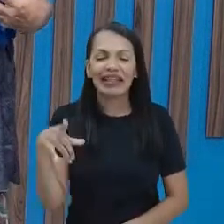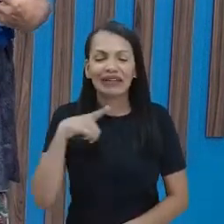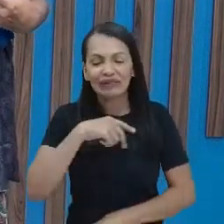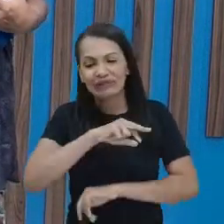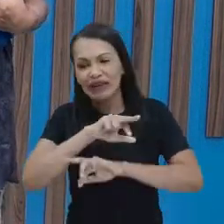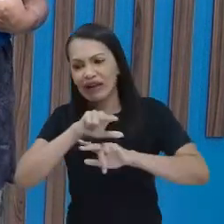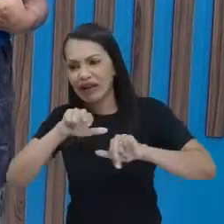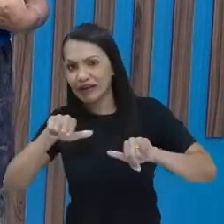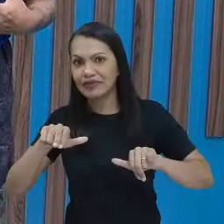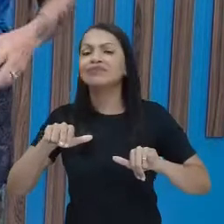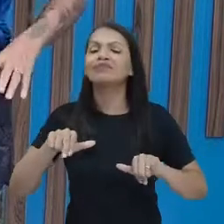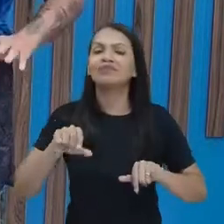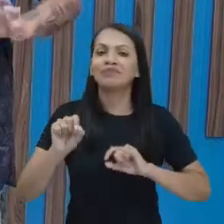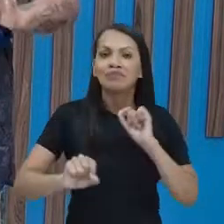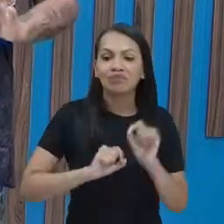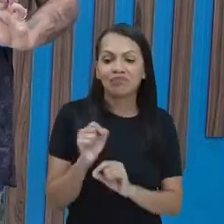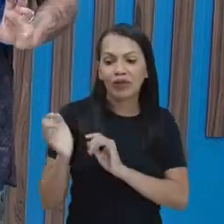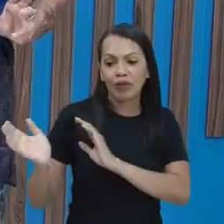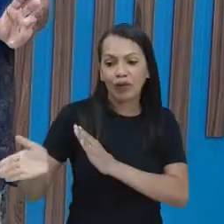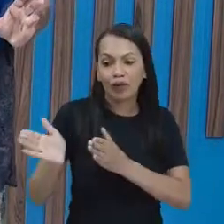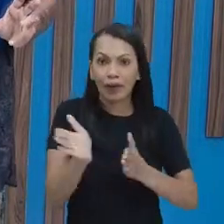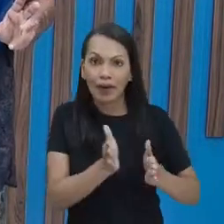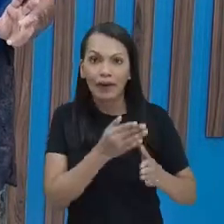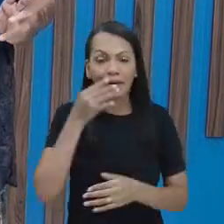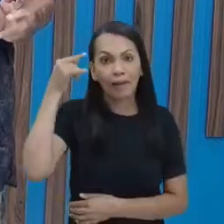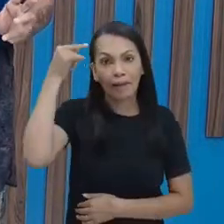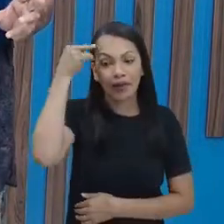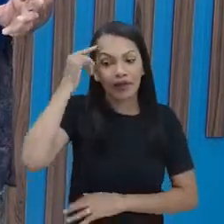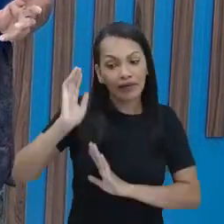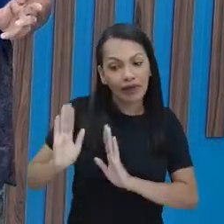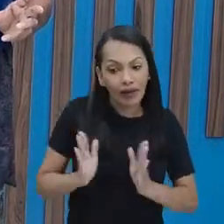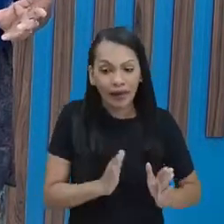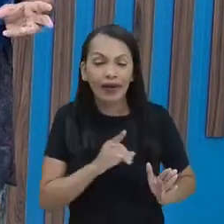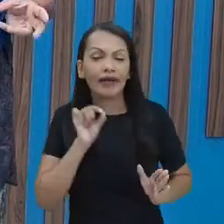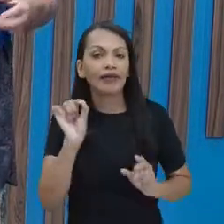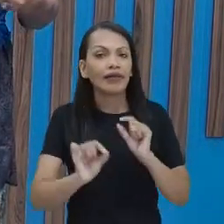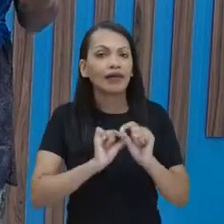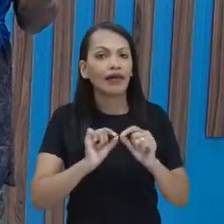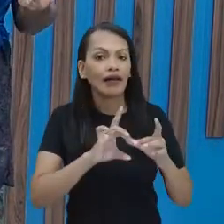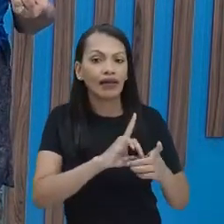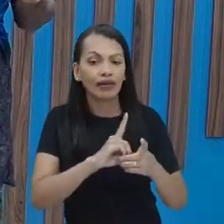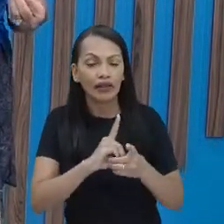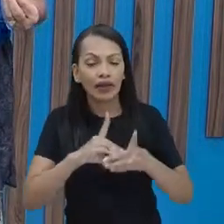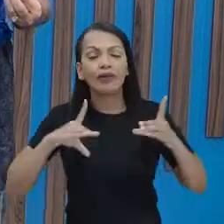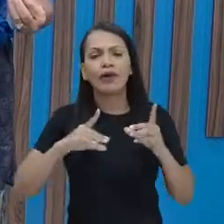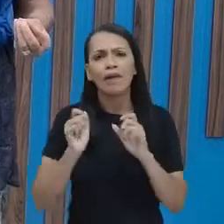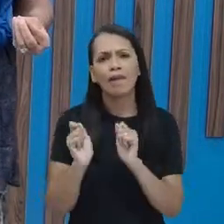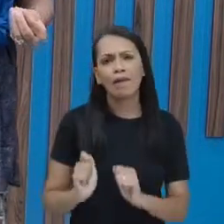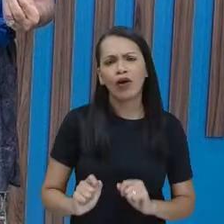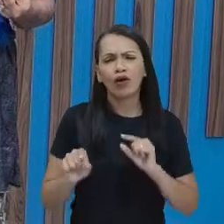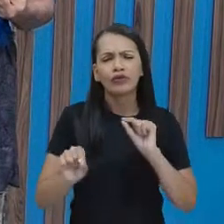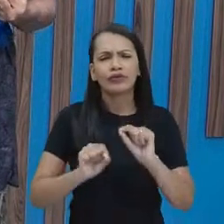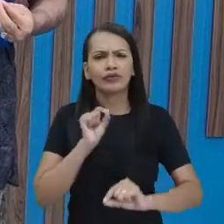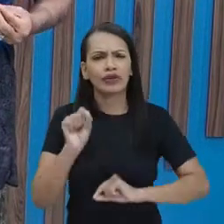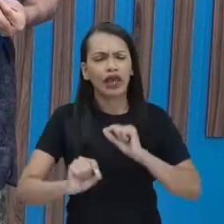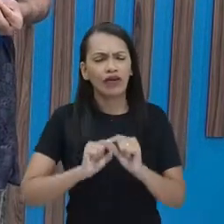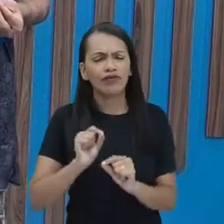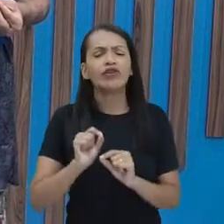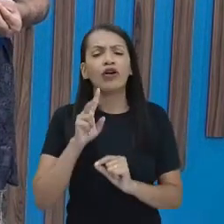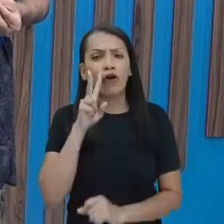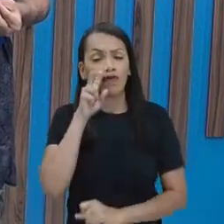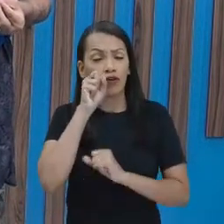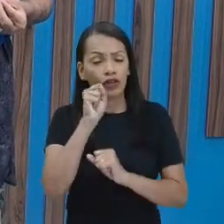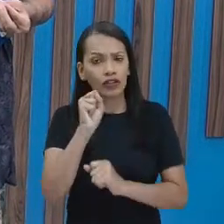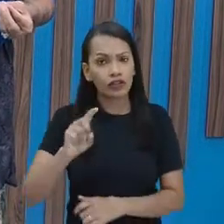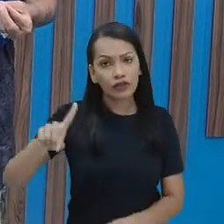diversas fases. E pensar nessas fases é pensar que a democracia, ela pode ser fortalecida a cada